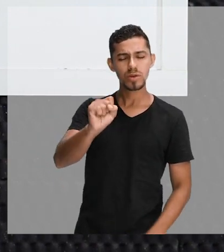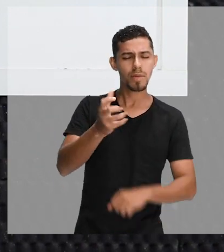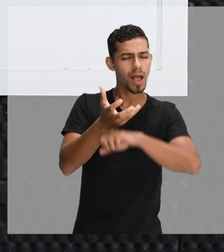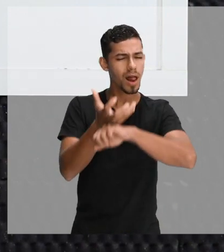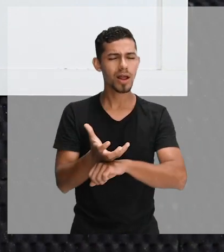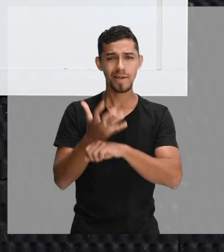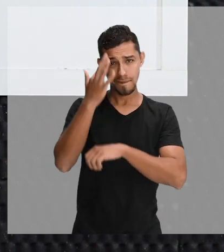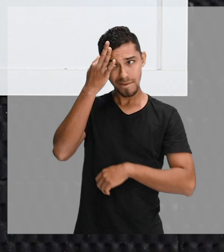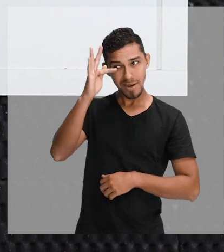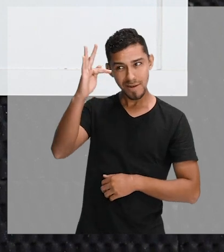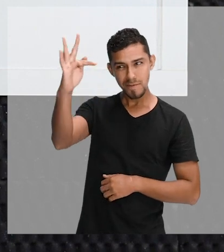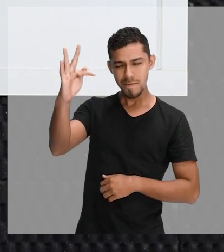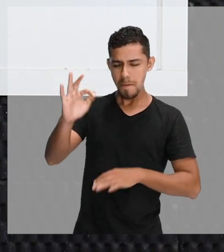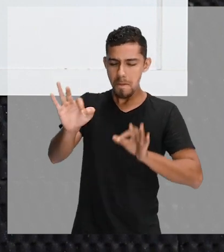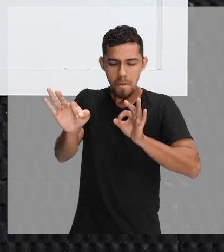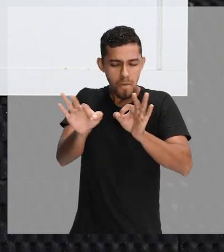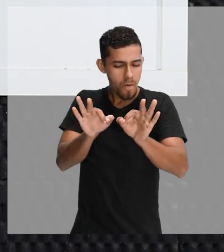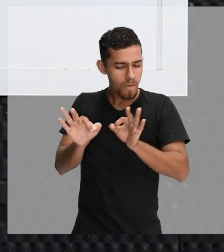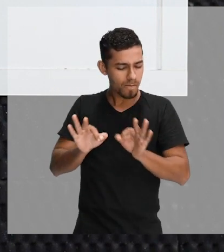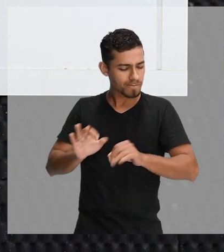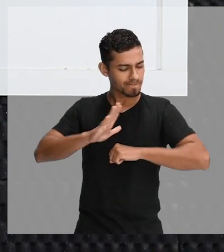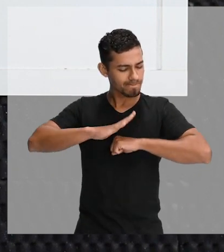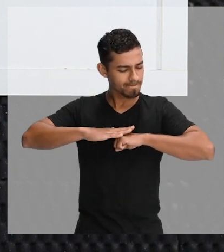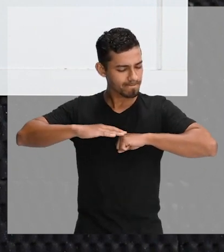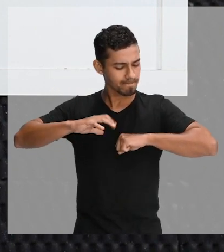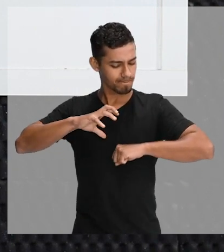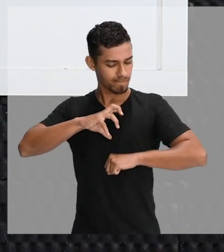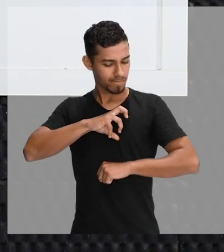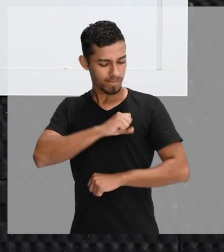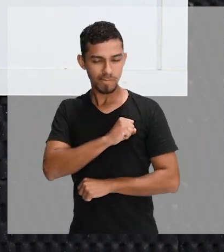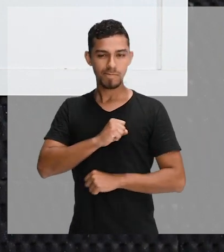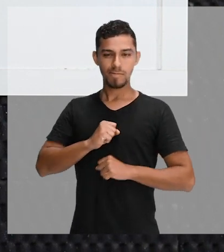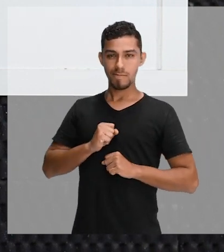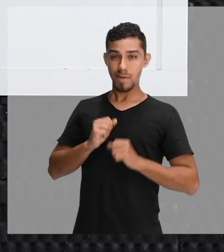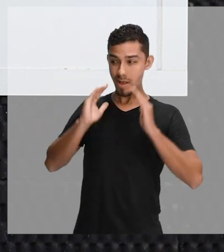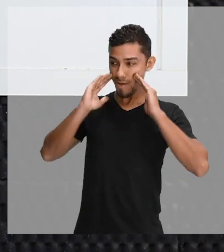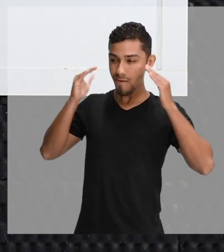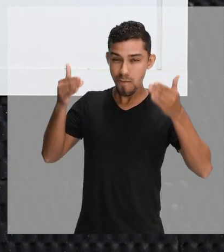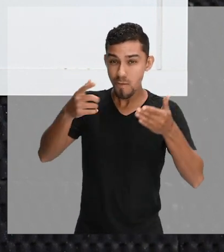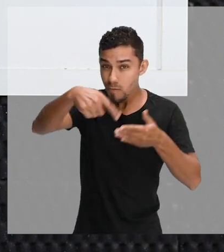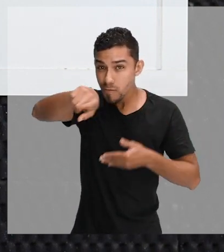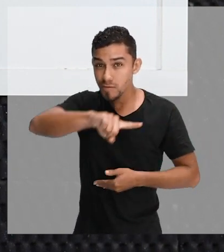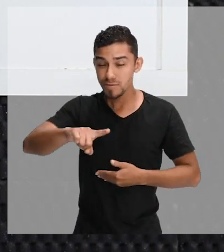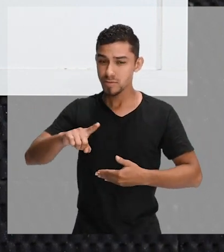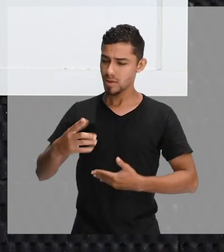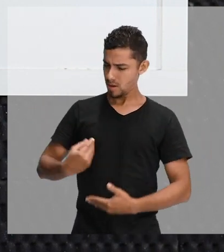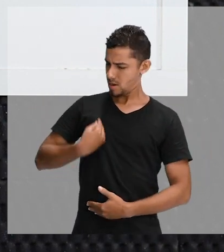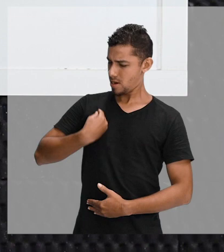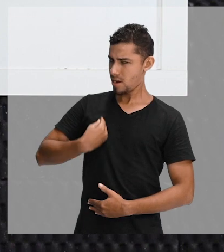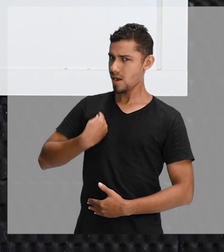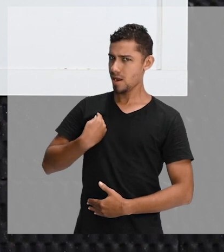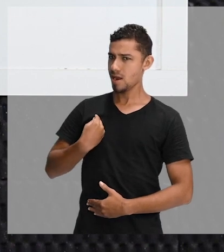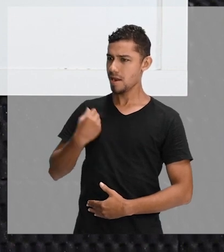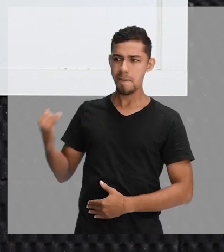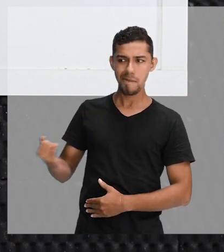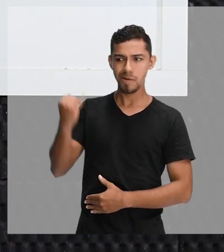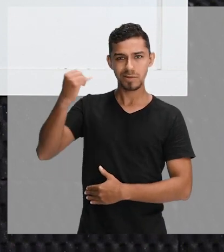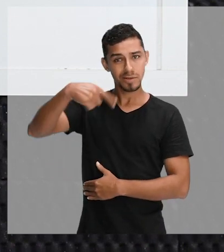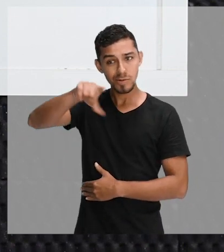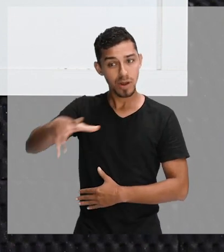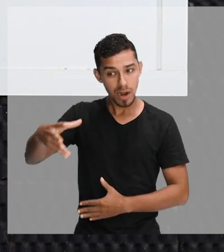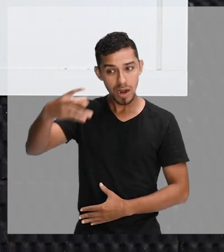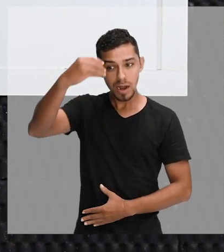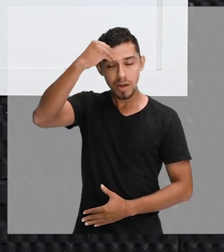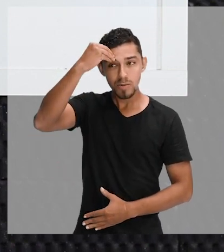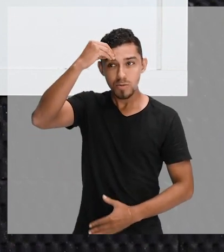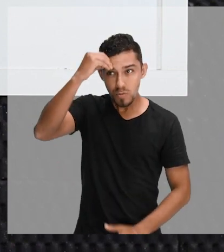afeto, especialmente para vocês, tá? Vocês são a nossa razão de ser, a nossa razão de existir, por vocês que nós estamos aqui, tá? Então eu